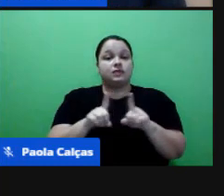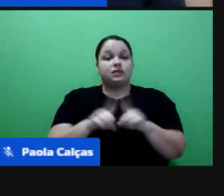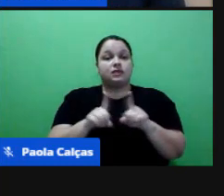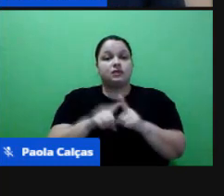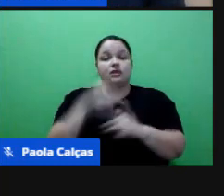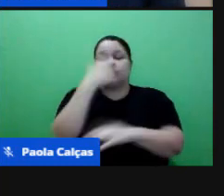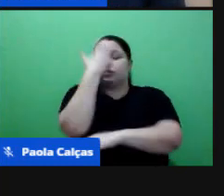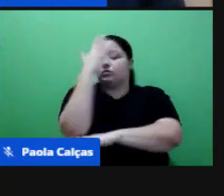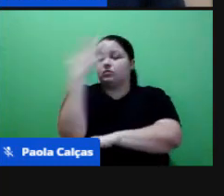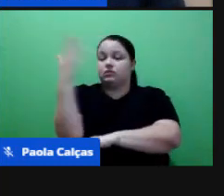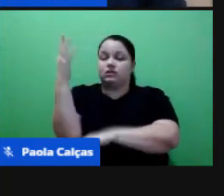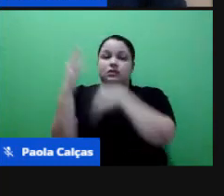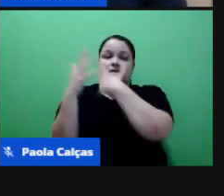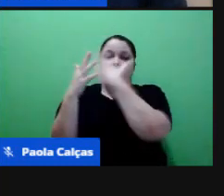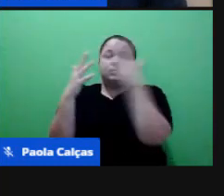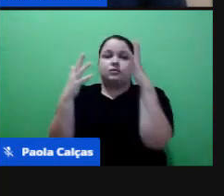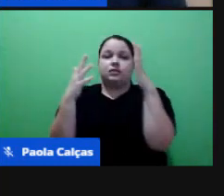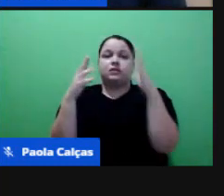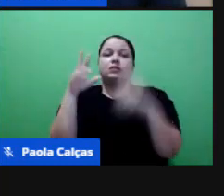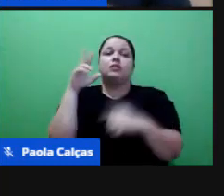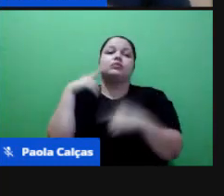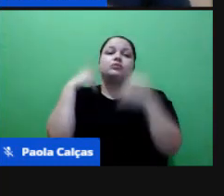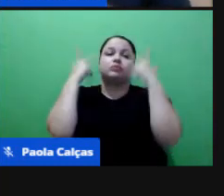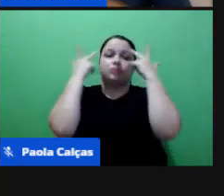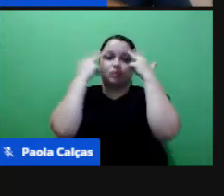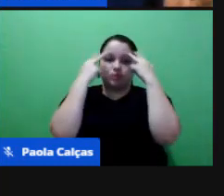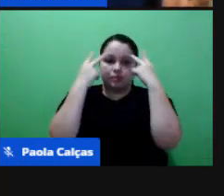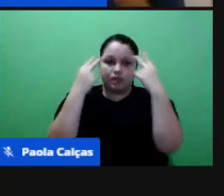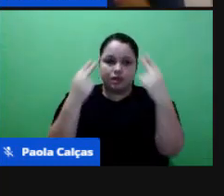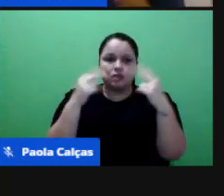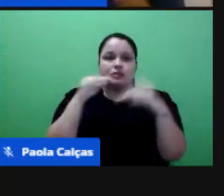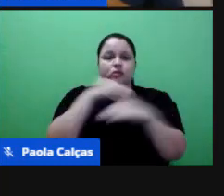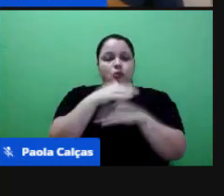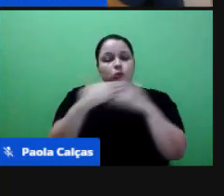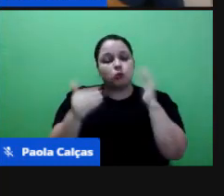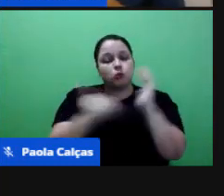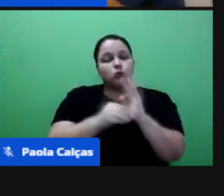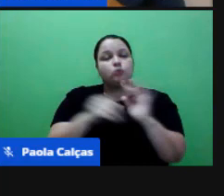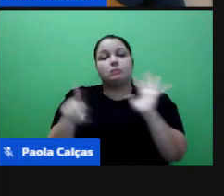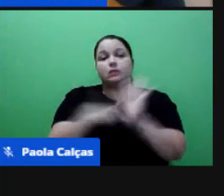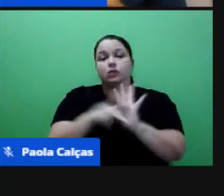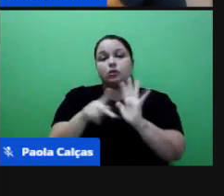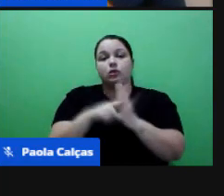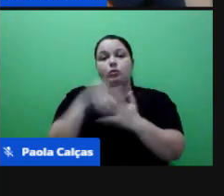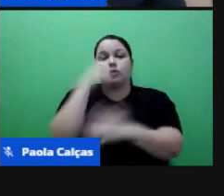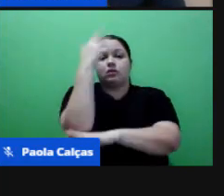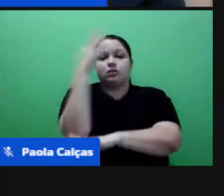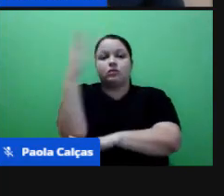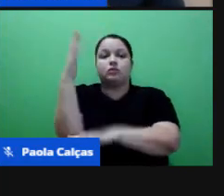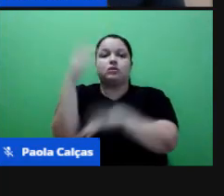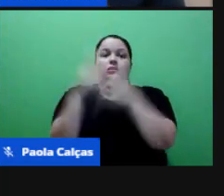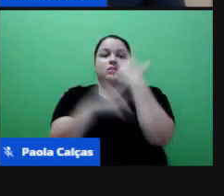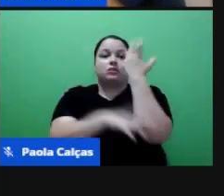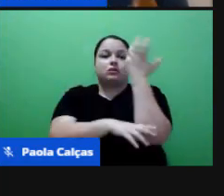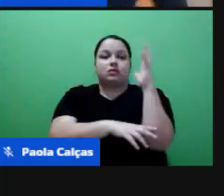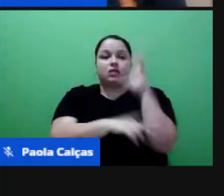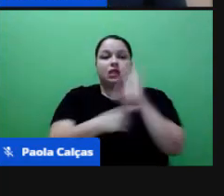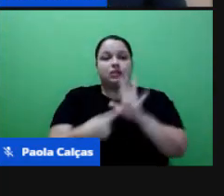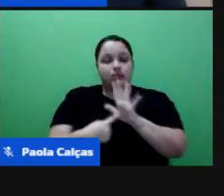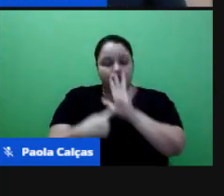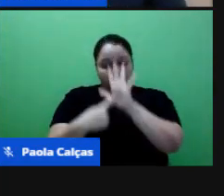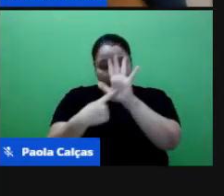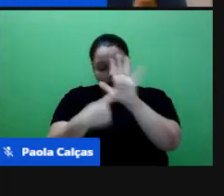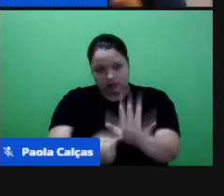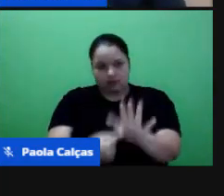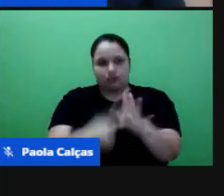físicos que são os naturais, né, que é tudo que a natureza pode oferecer e mostrar para esse aluno, para